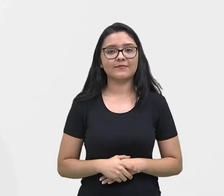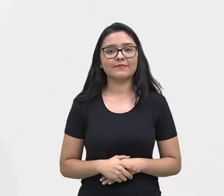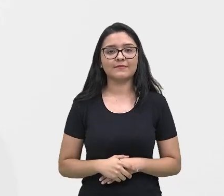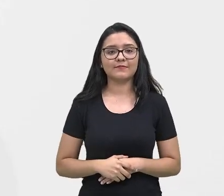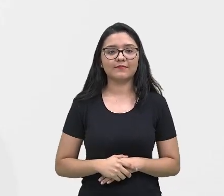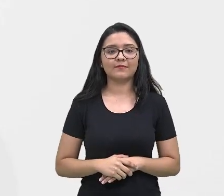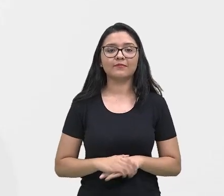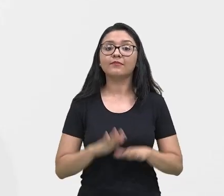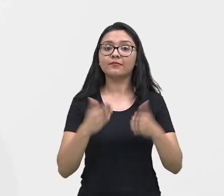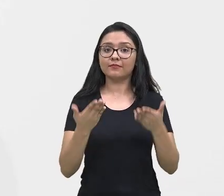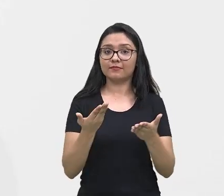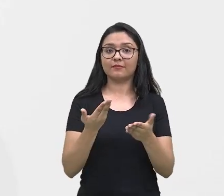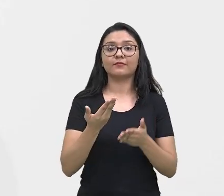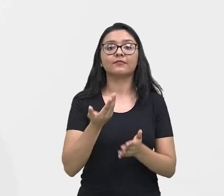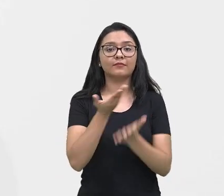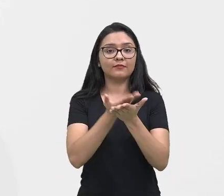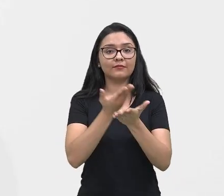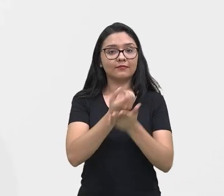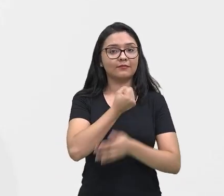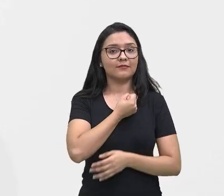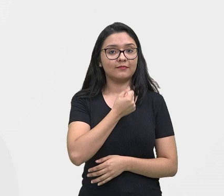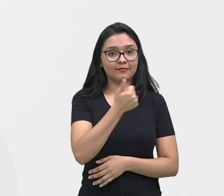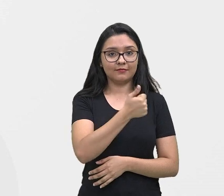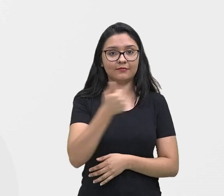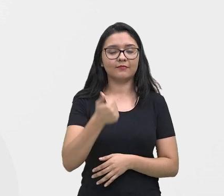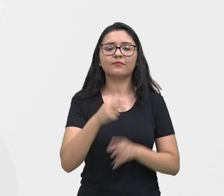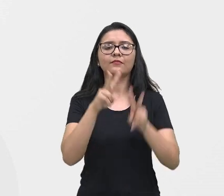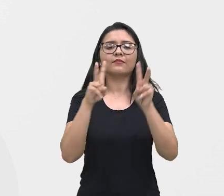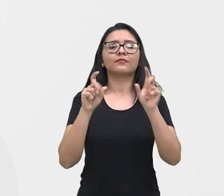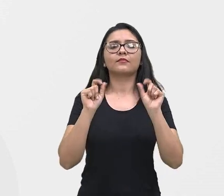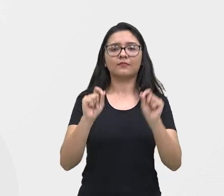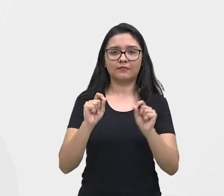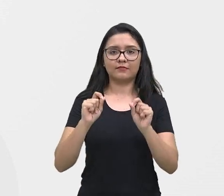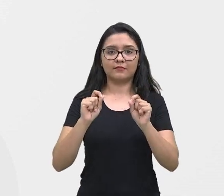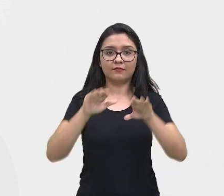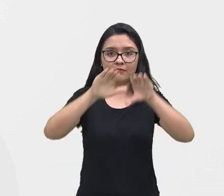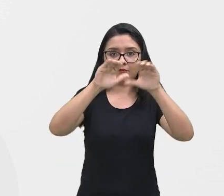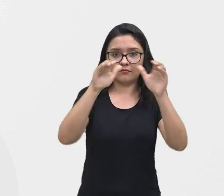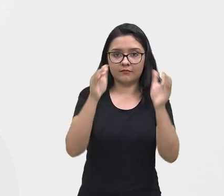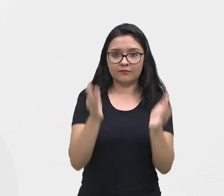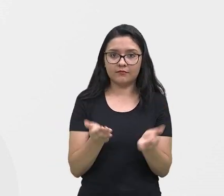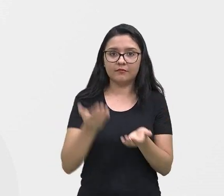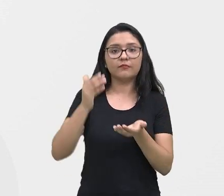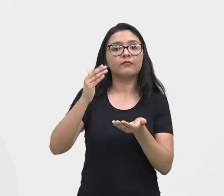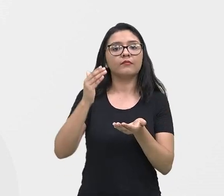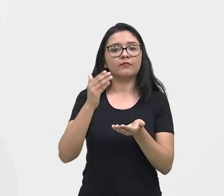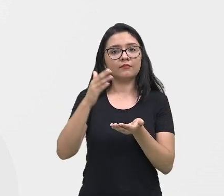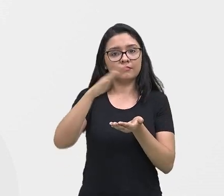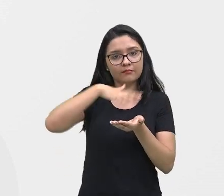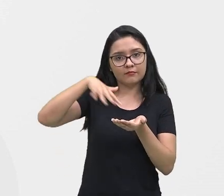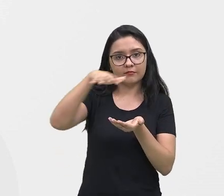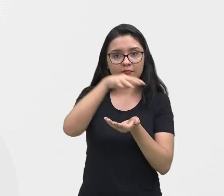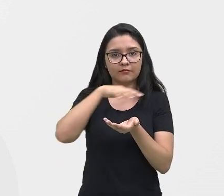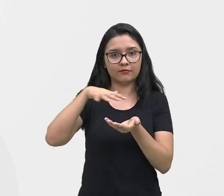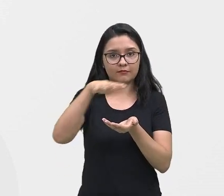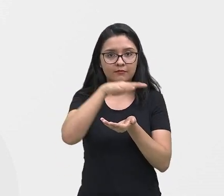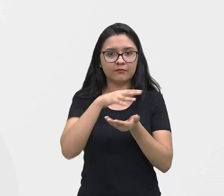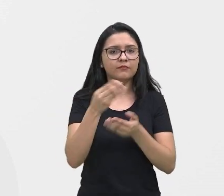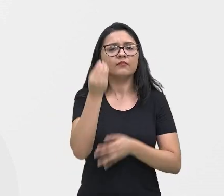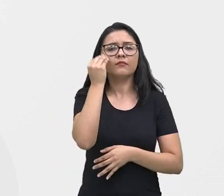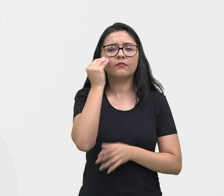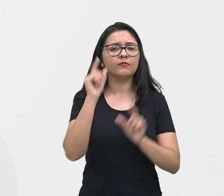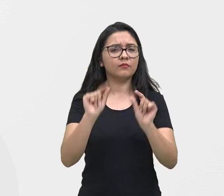Olha aí a aula 11, né, o objeto de conhecimento ecossistema. E nós vamos ver